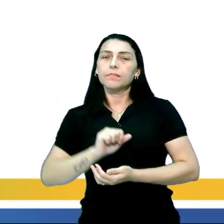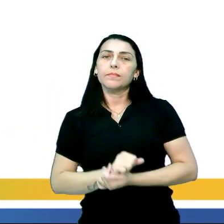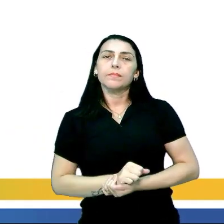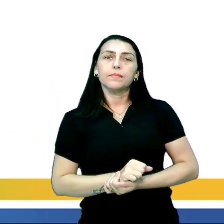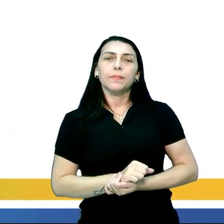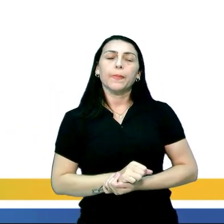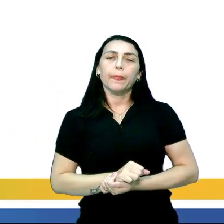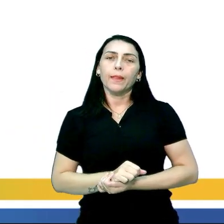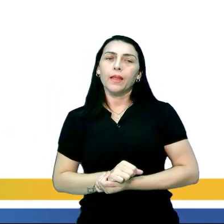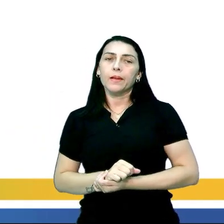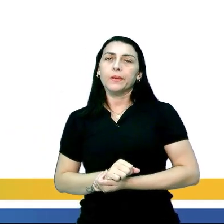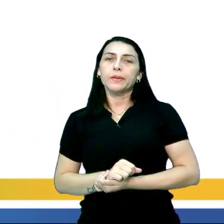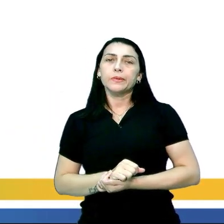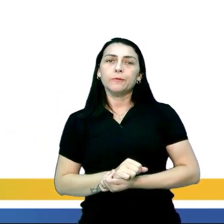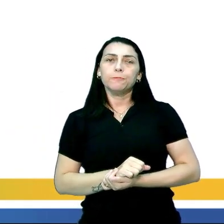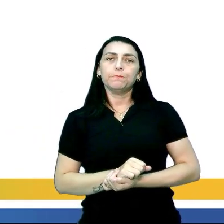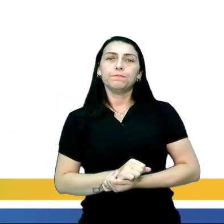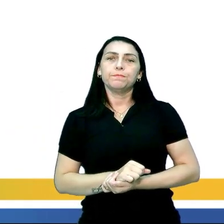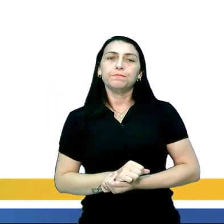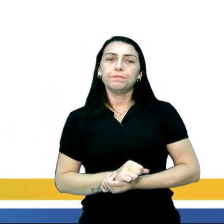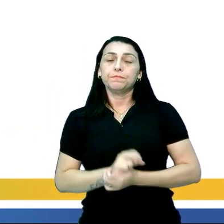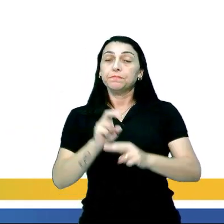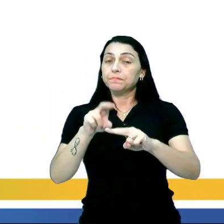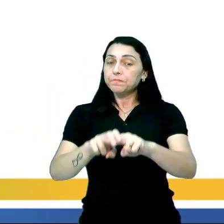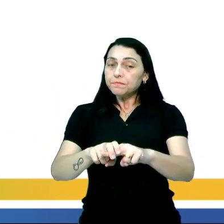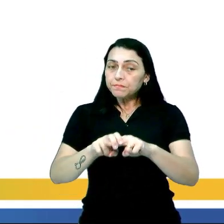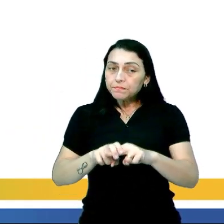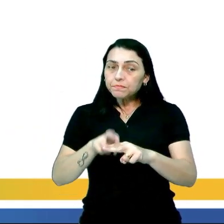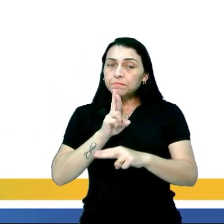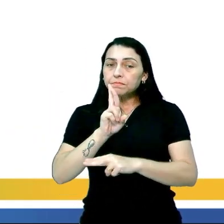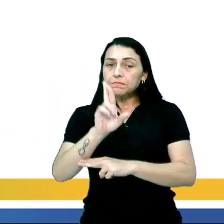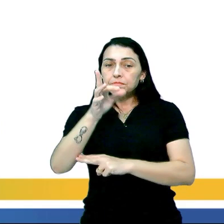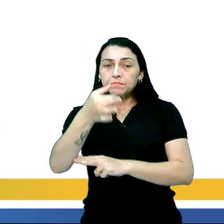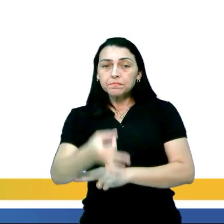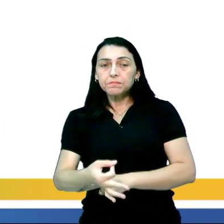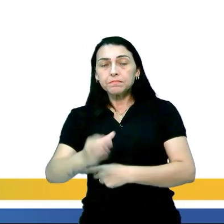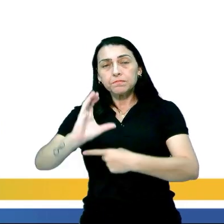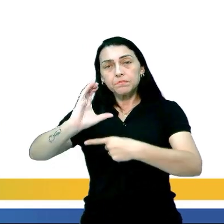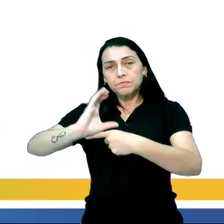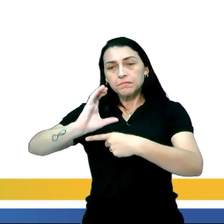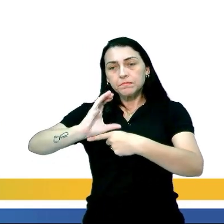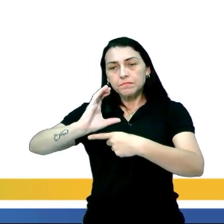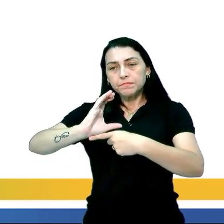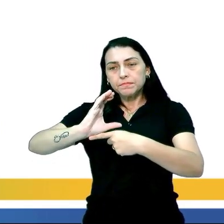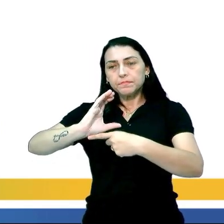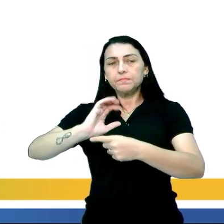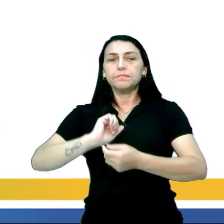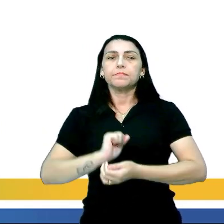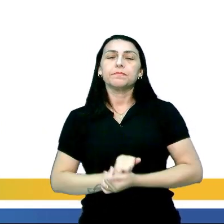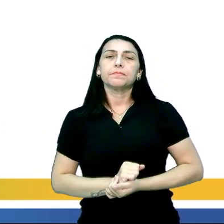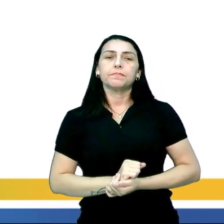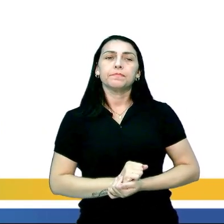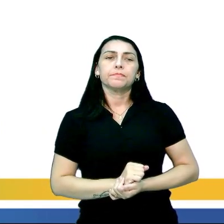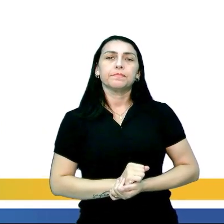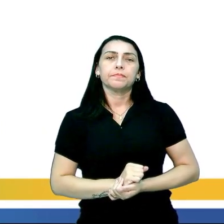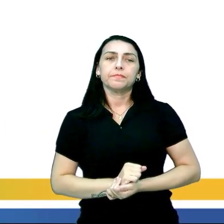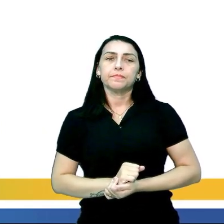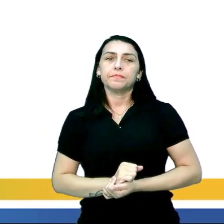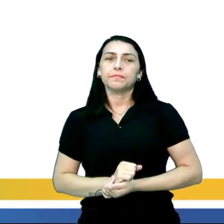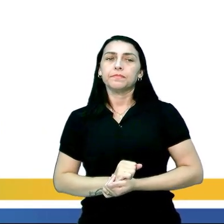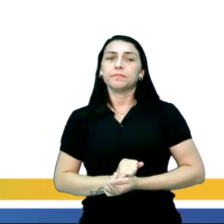3,6 centímetros. Portanto, a alternativa correta é letra